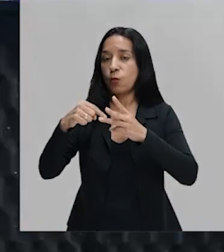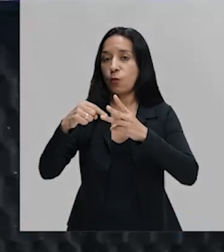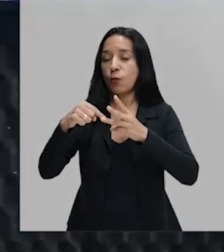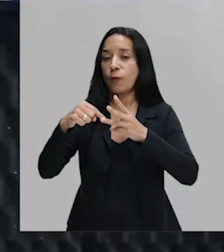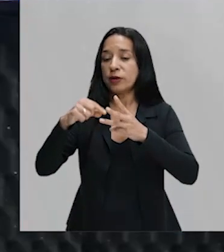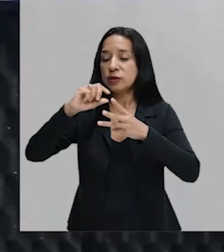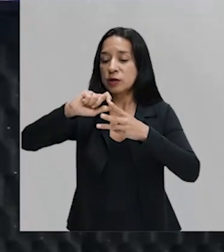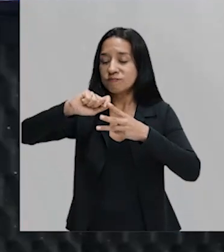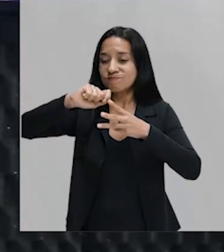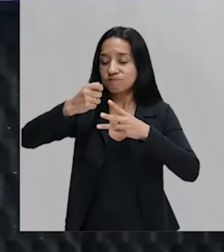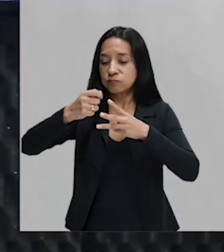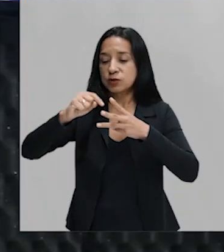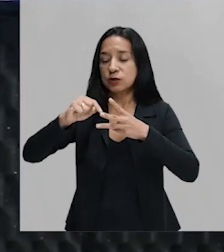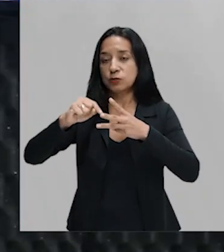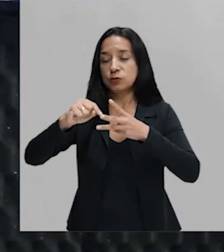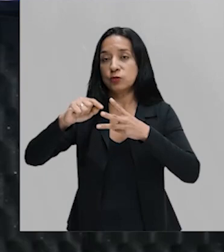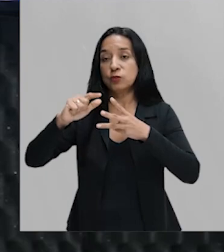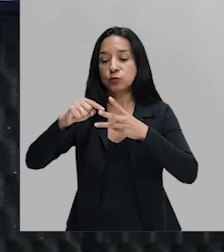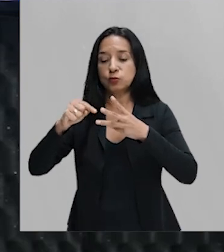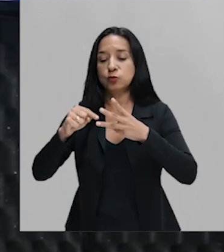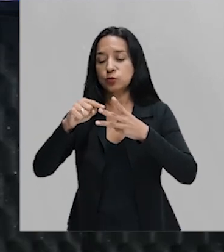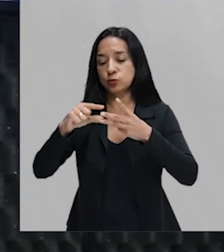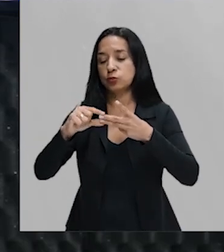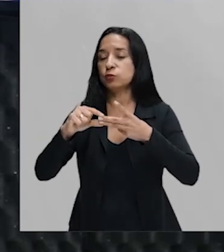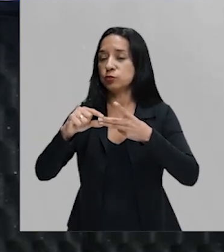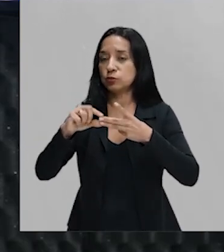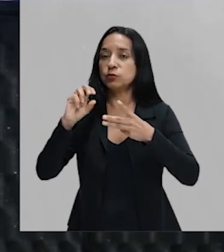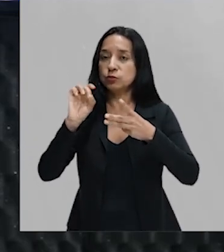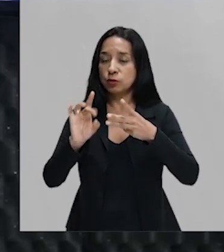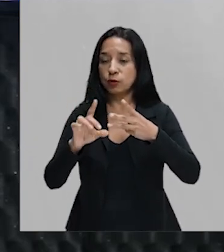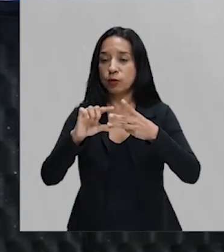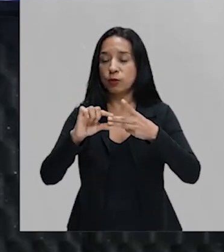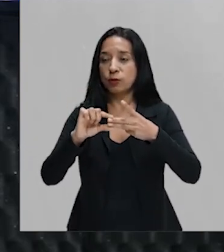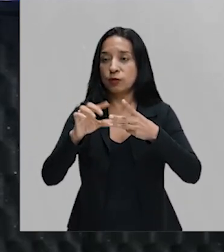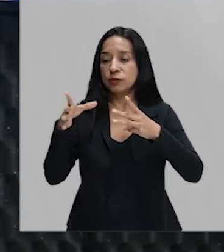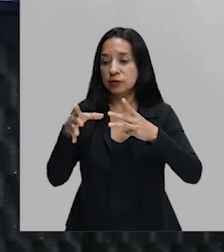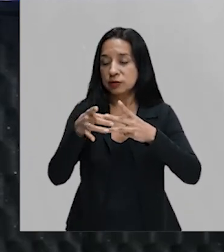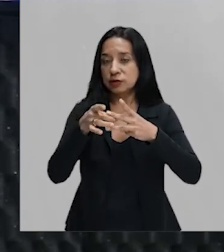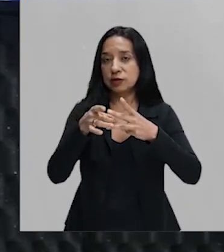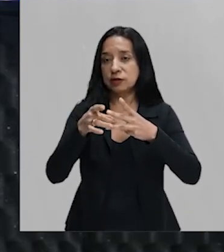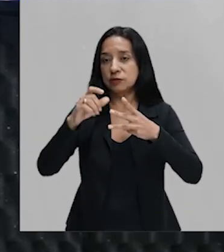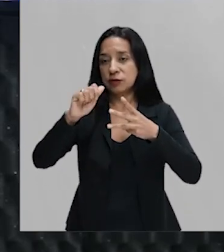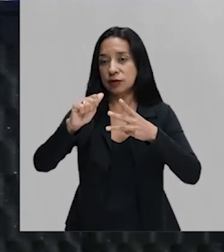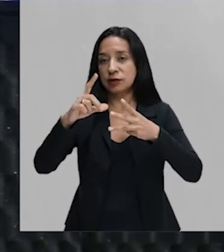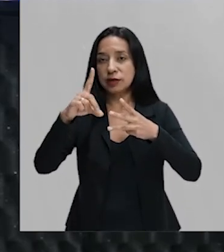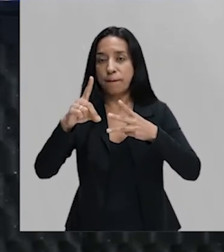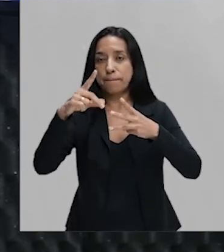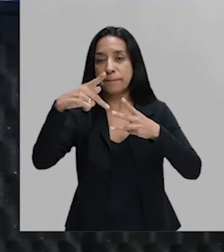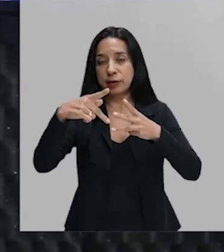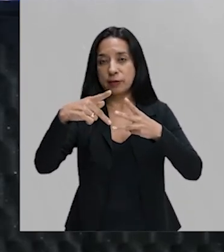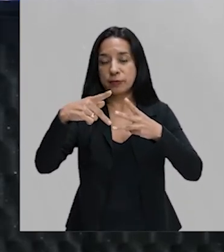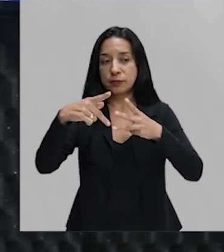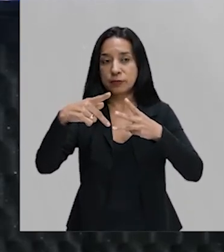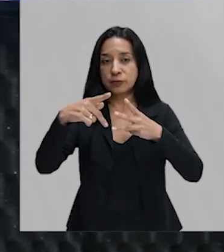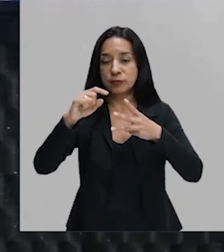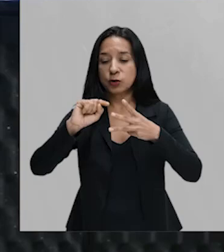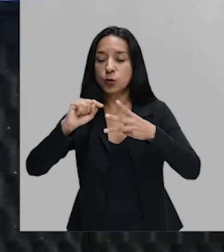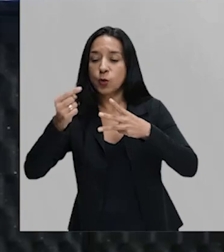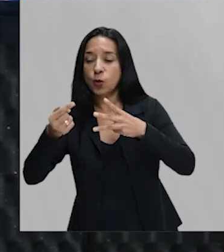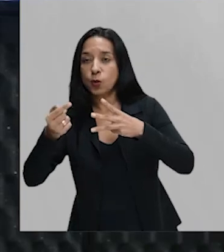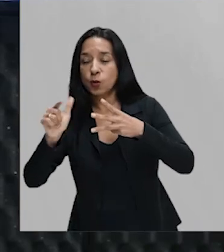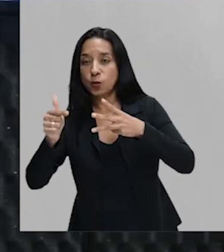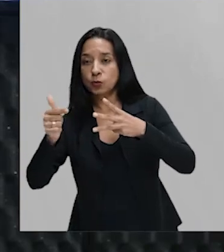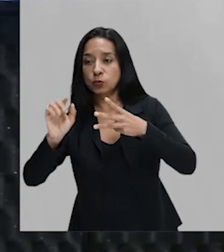ficar apenas 2 grupos de fosfatos ligados à adenosina, formando o ADP, e um fosfato vai